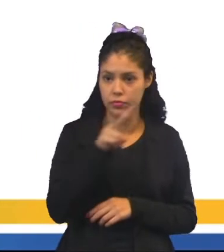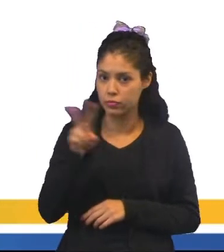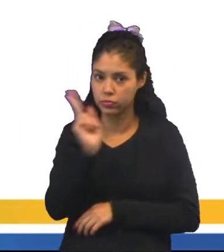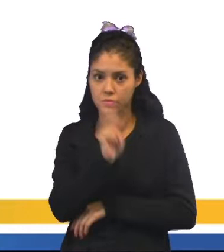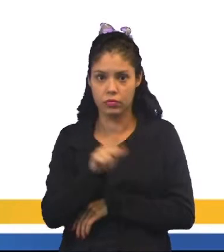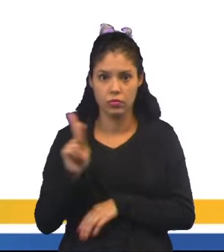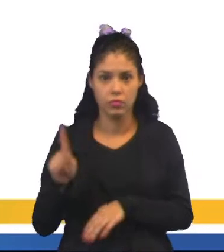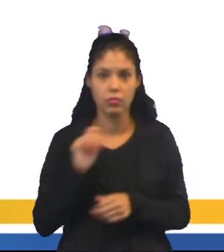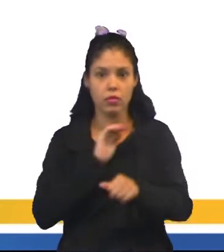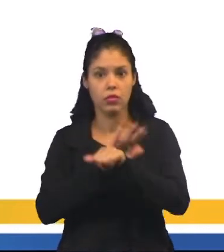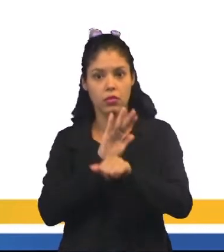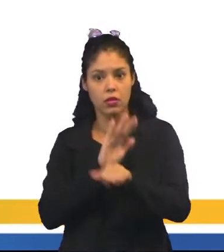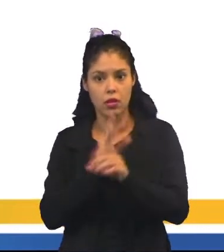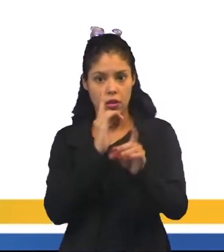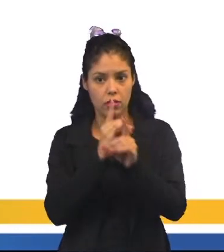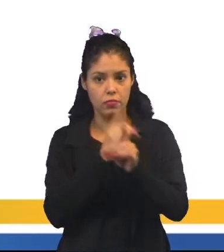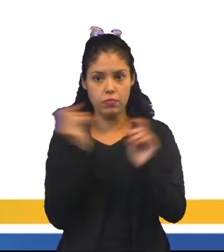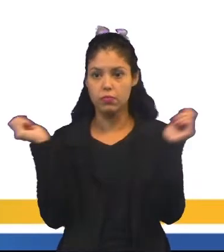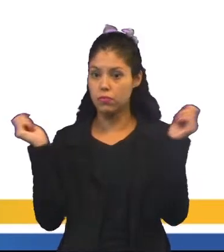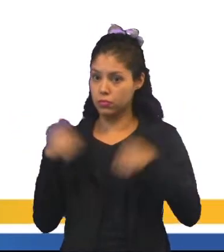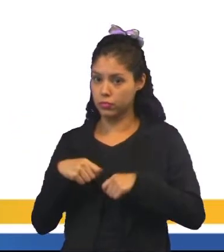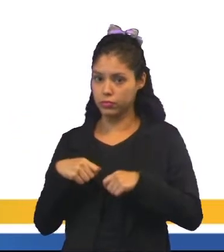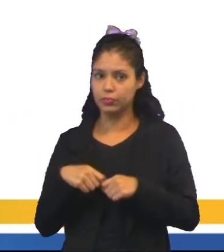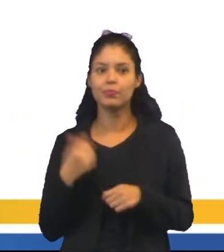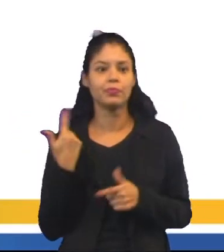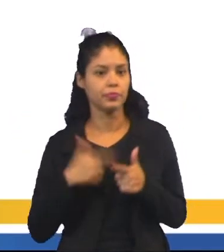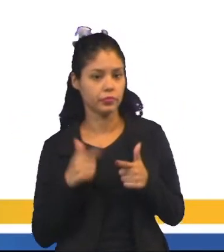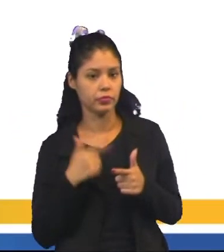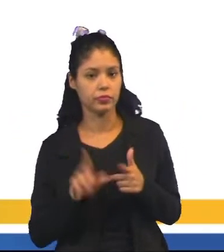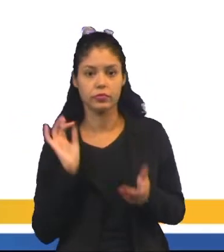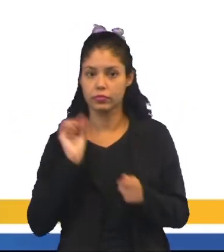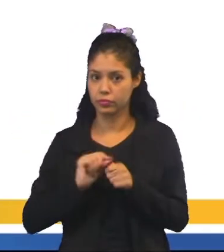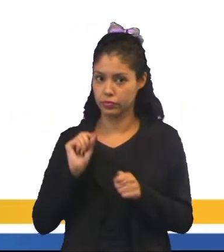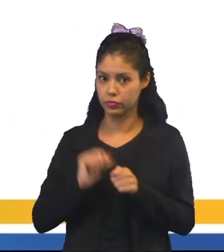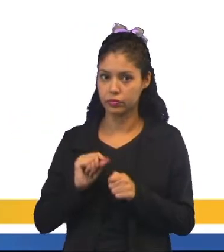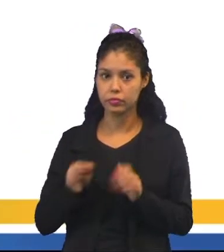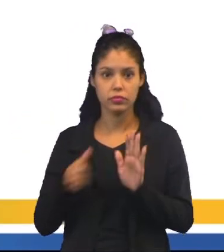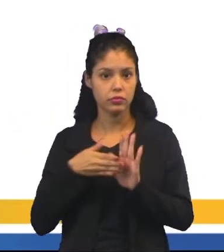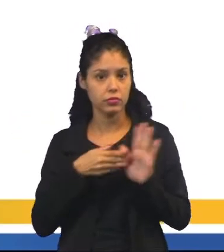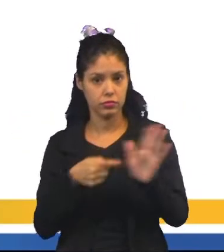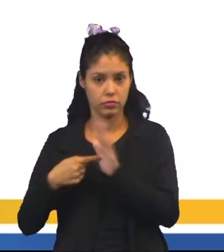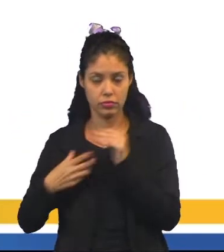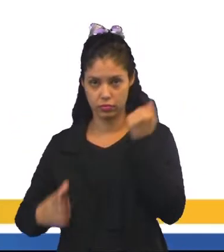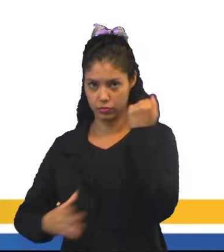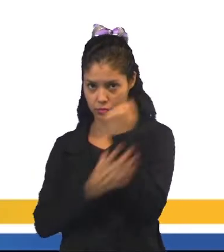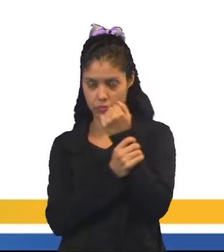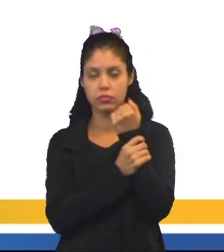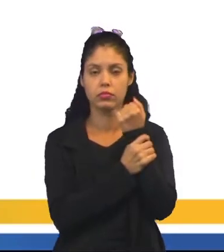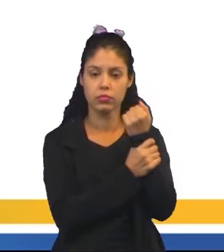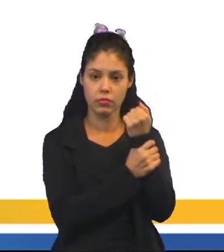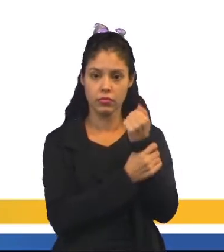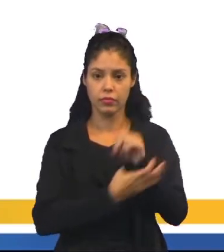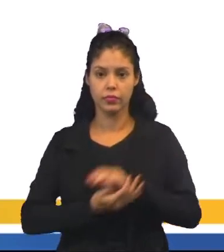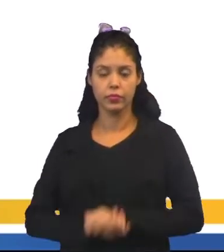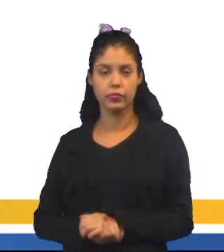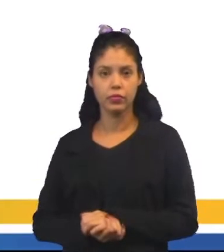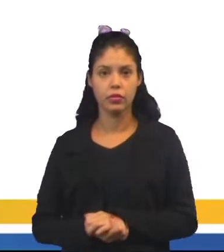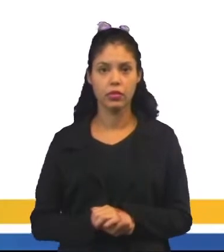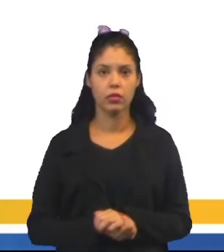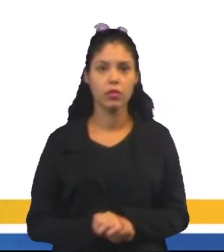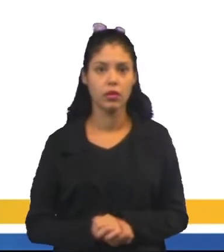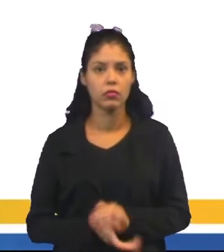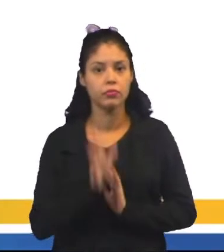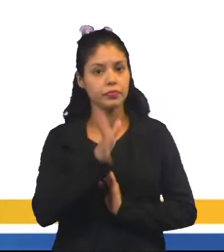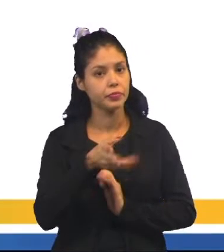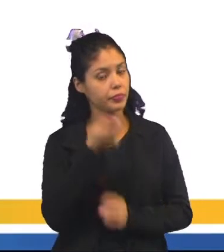a supervisão de um professor que o ajudará a identificar os possíveis riscos da realização, propondo medidas de segurança. Aí